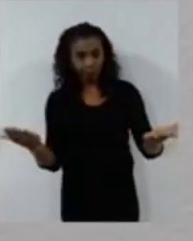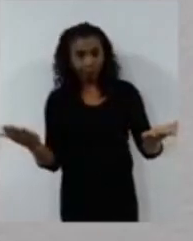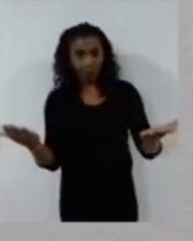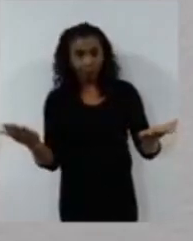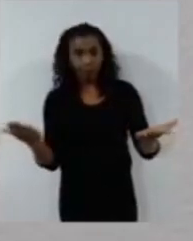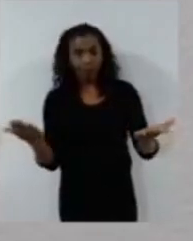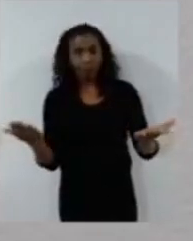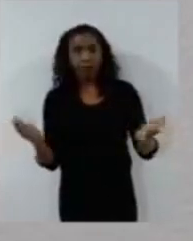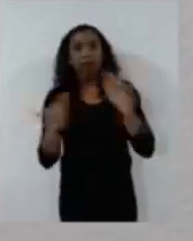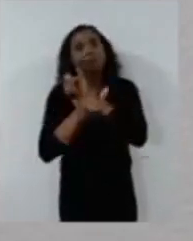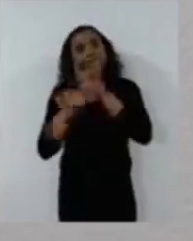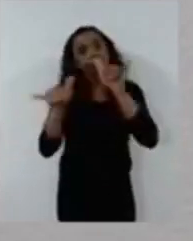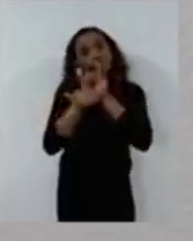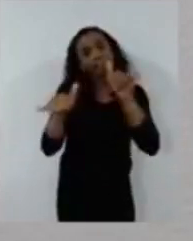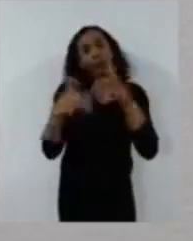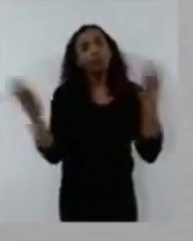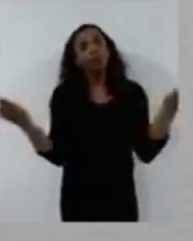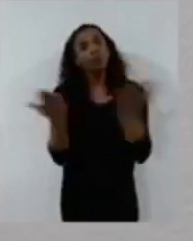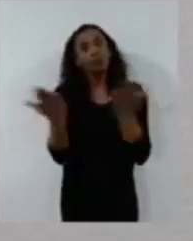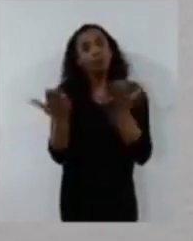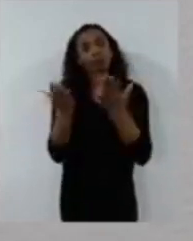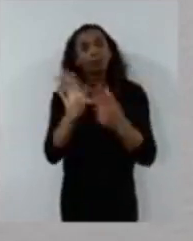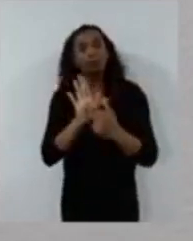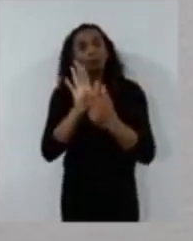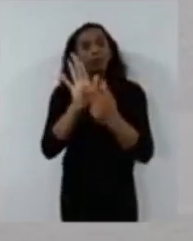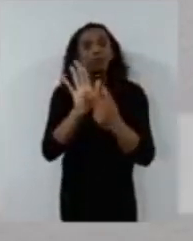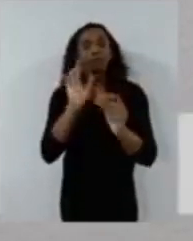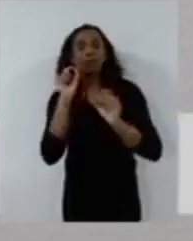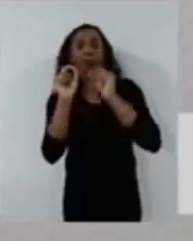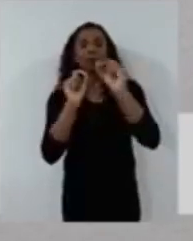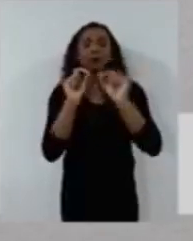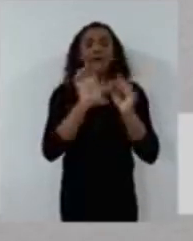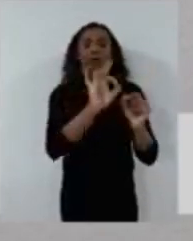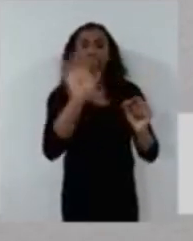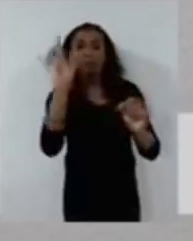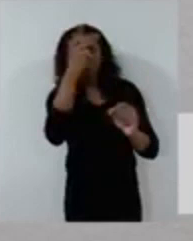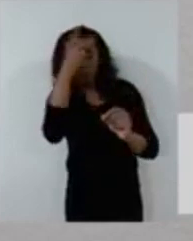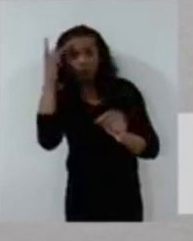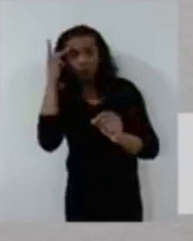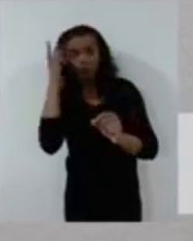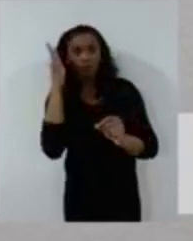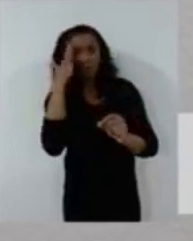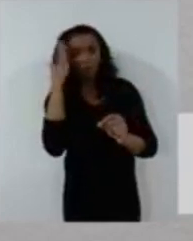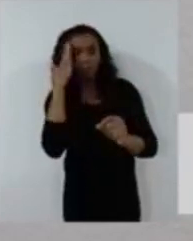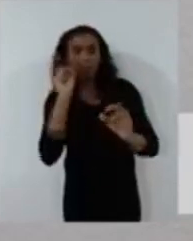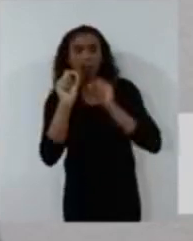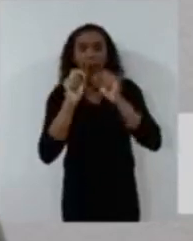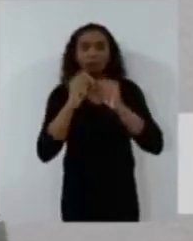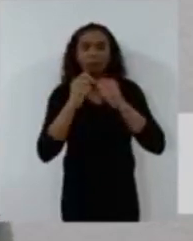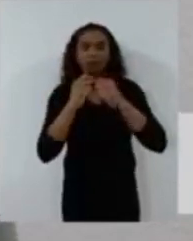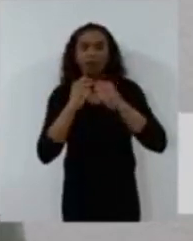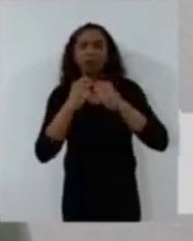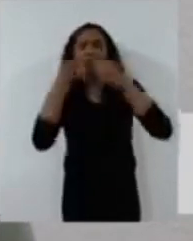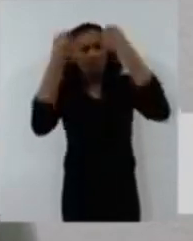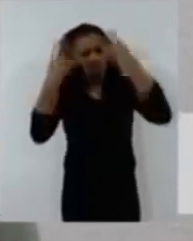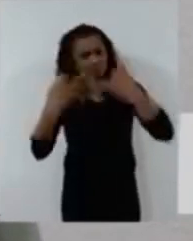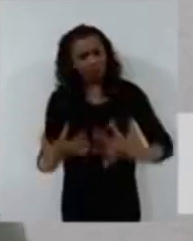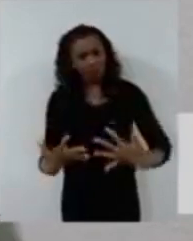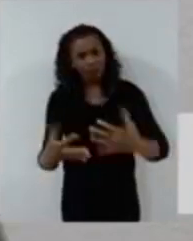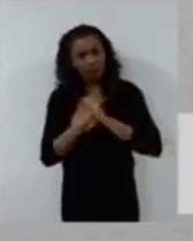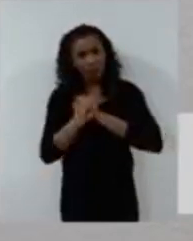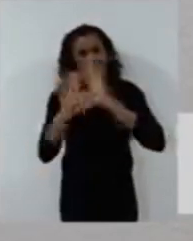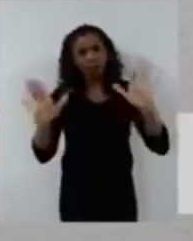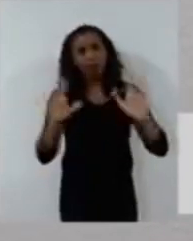A mensagem hoje que eu gostaria de passar para a população, e na verdade é um esclarecimento daquilo que a gente já vem conversando.